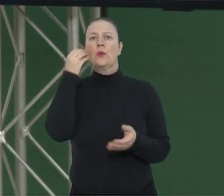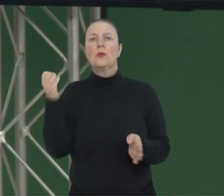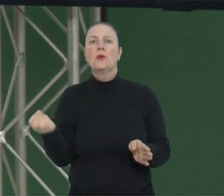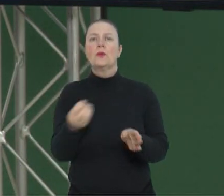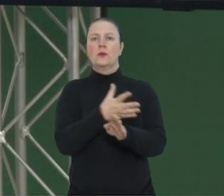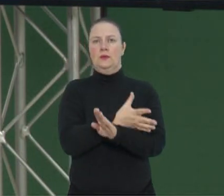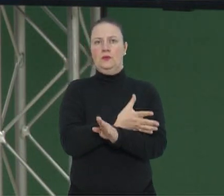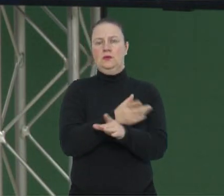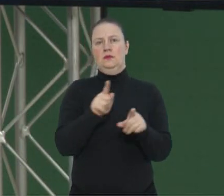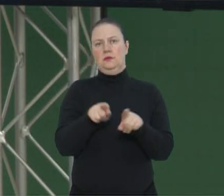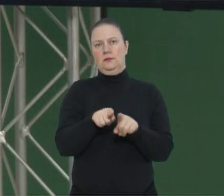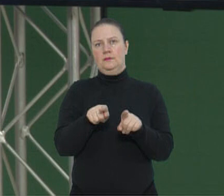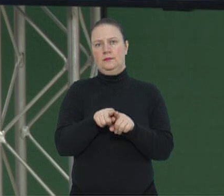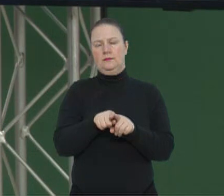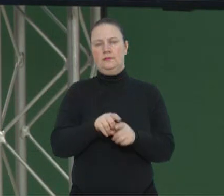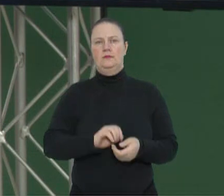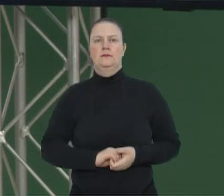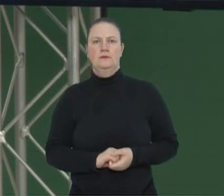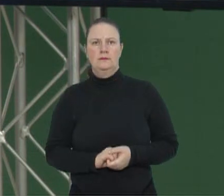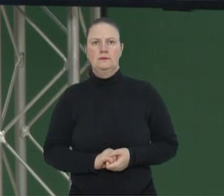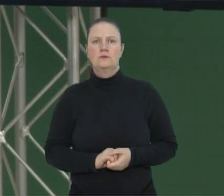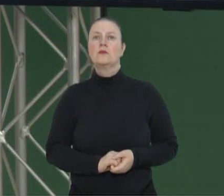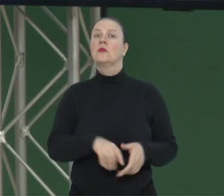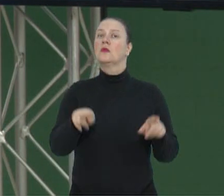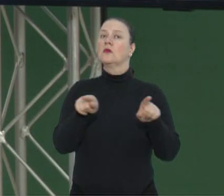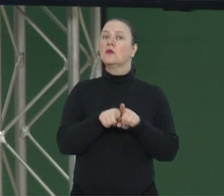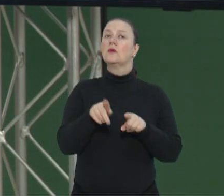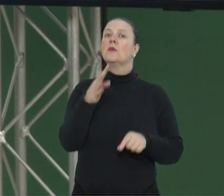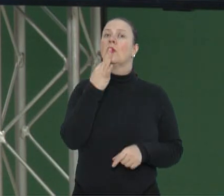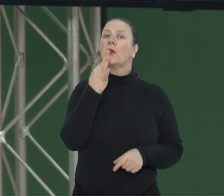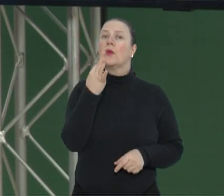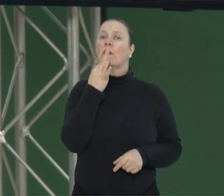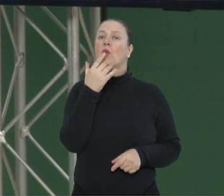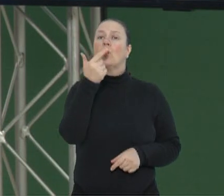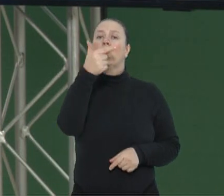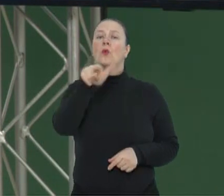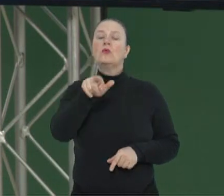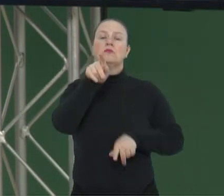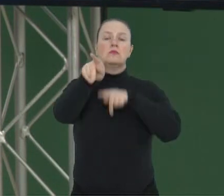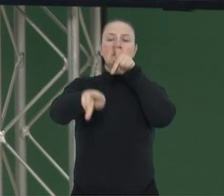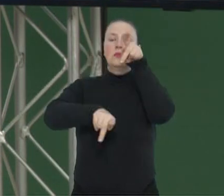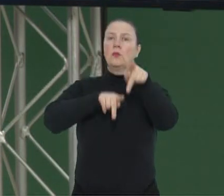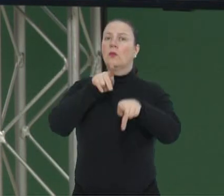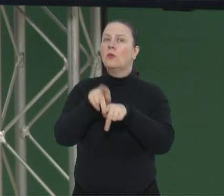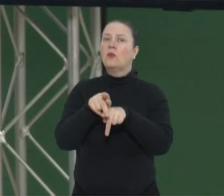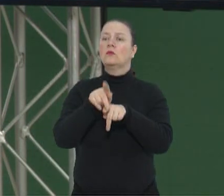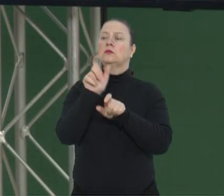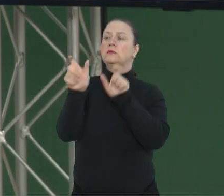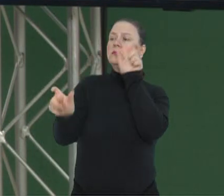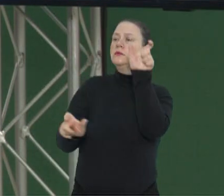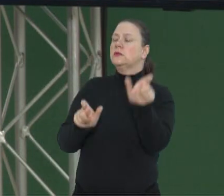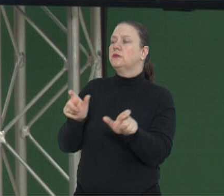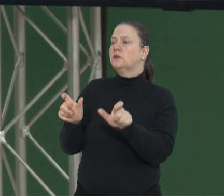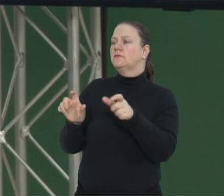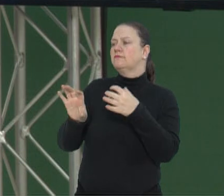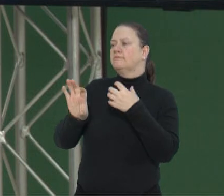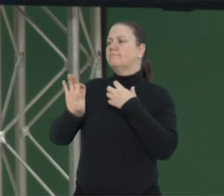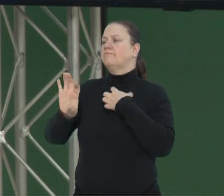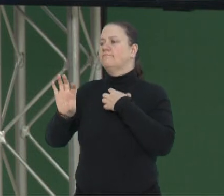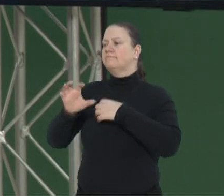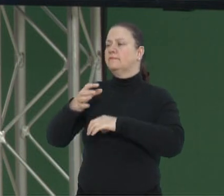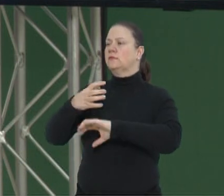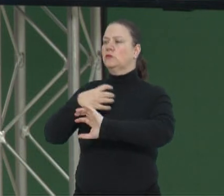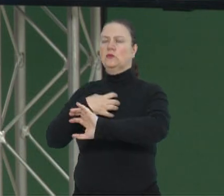né? Es conocer outra gente, outra pessoa, outras pessoas, né? Se dar a conhecer